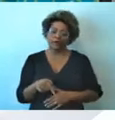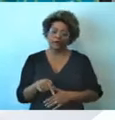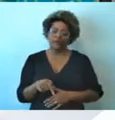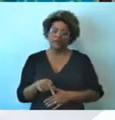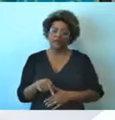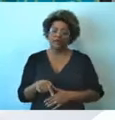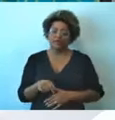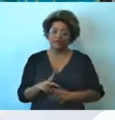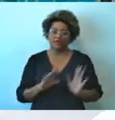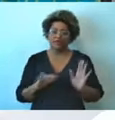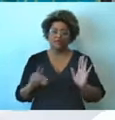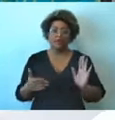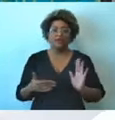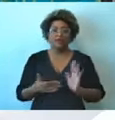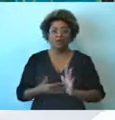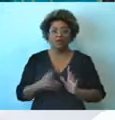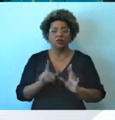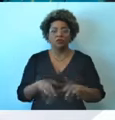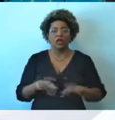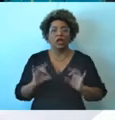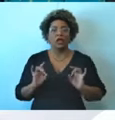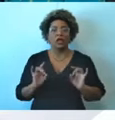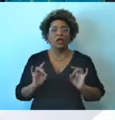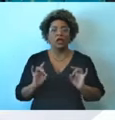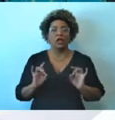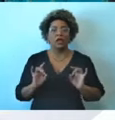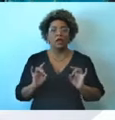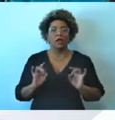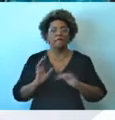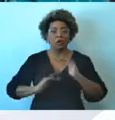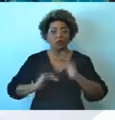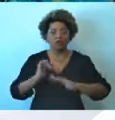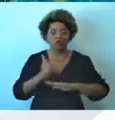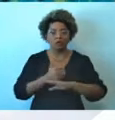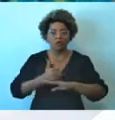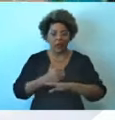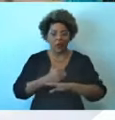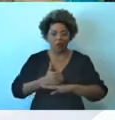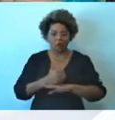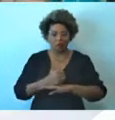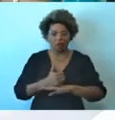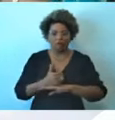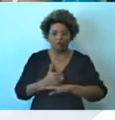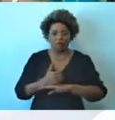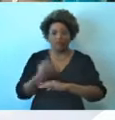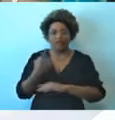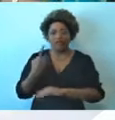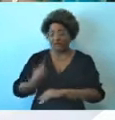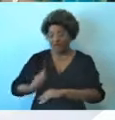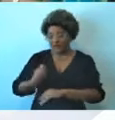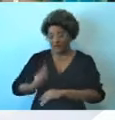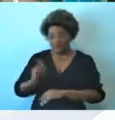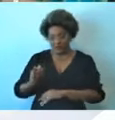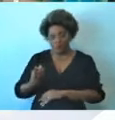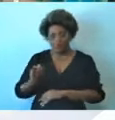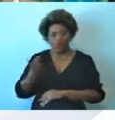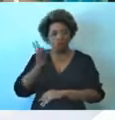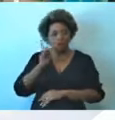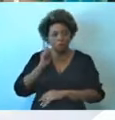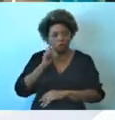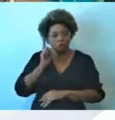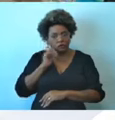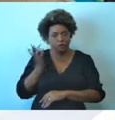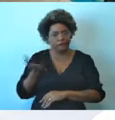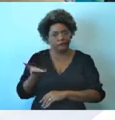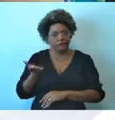especialistas, que convivem dia a dia com essa situação, eu sou motorista. Então, mesmo não